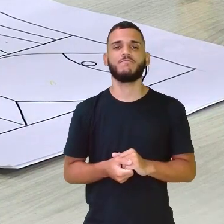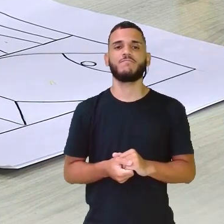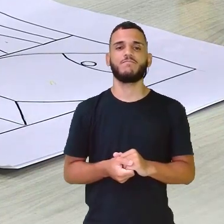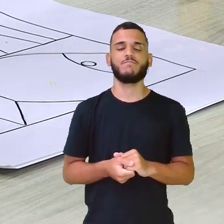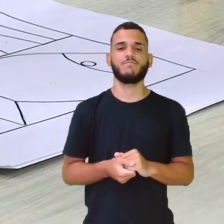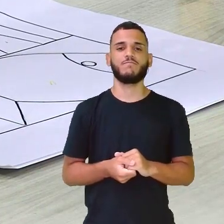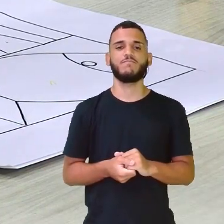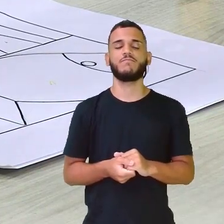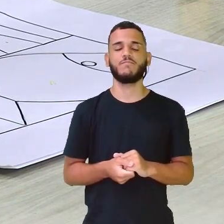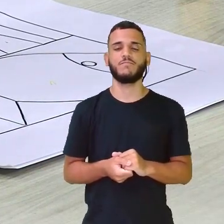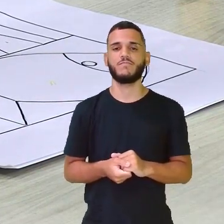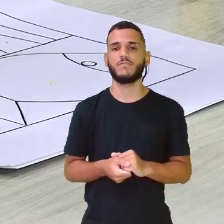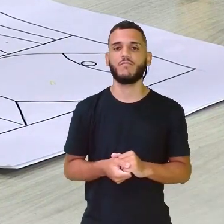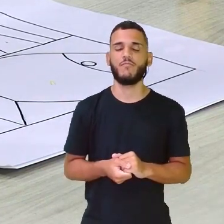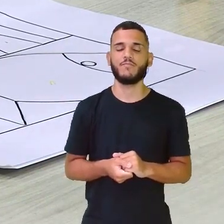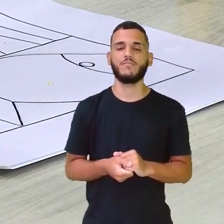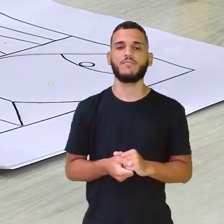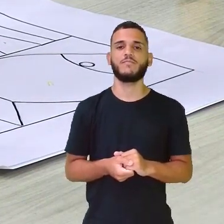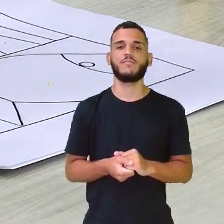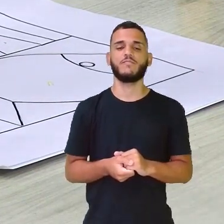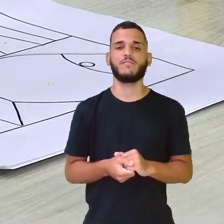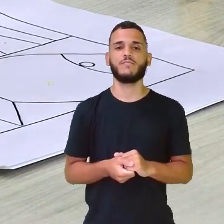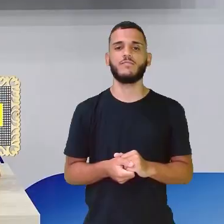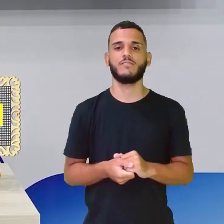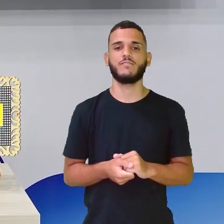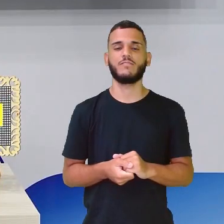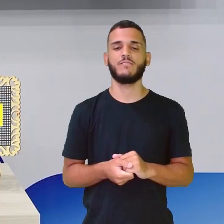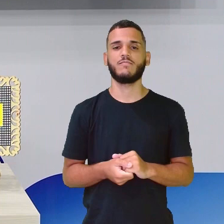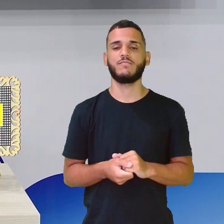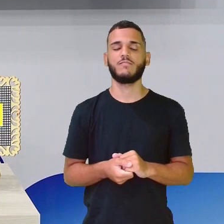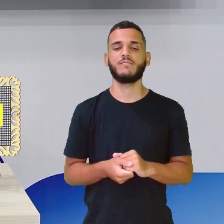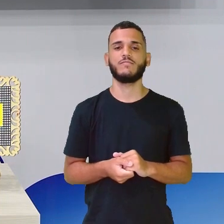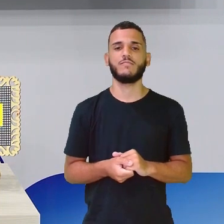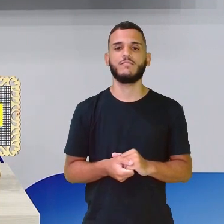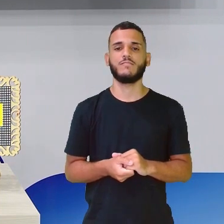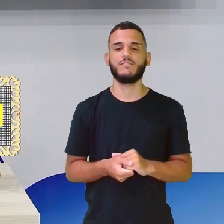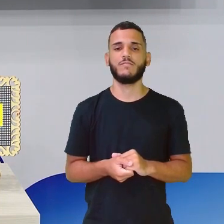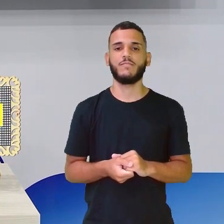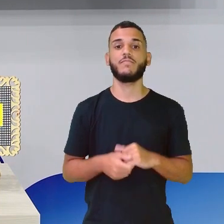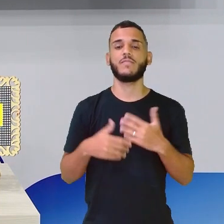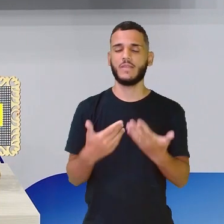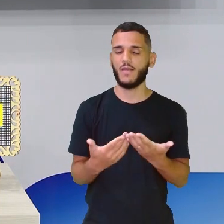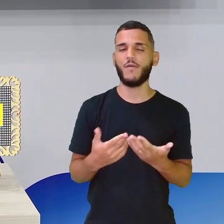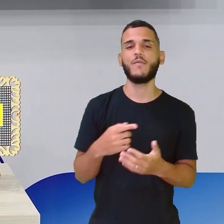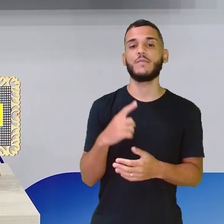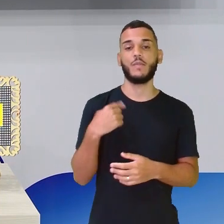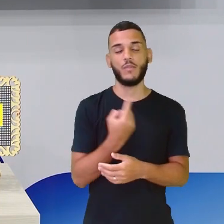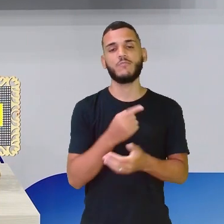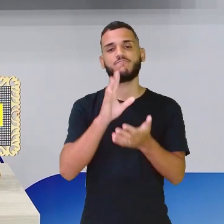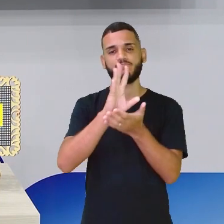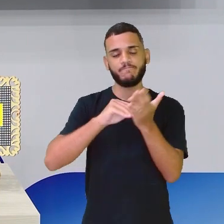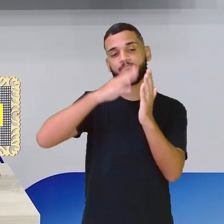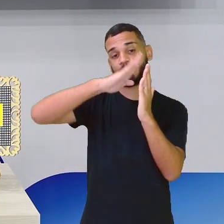Acabei pintando errado aqui, mas não tem nada não. A gente ajeita. O ideal quando a gente vai fazer a pintura é